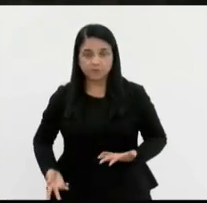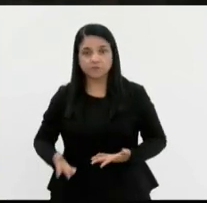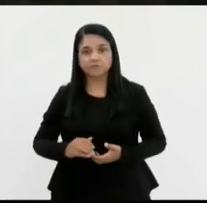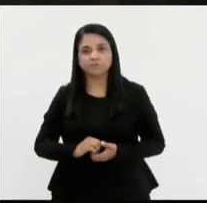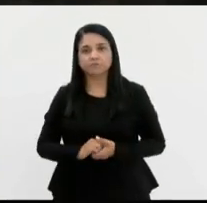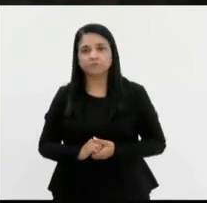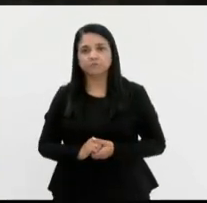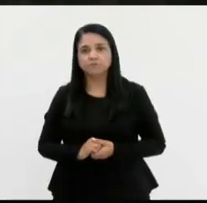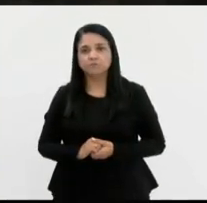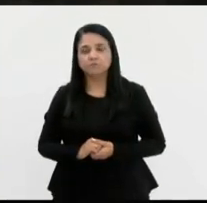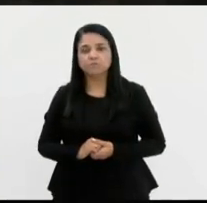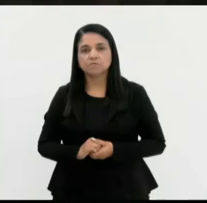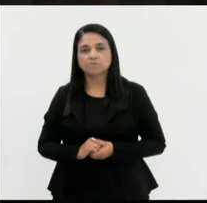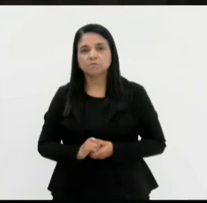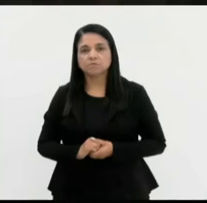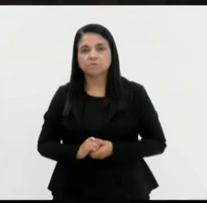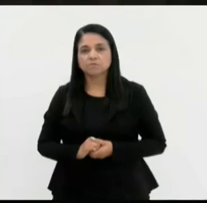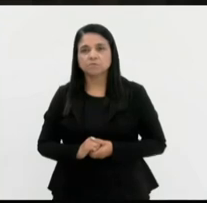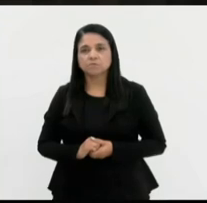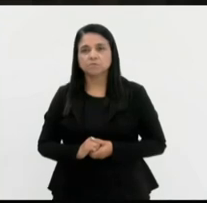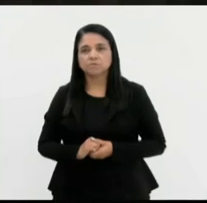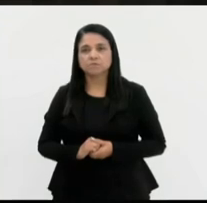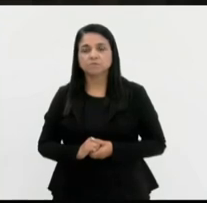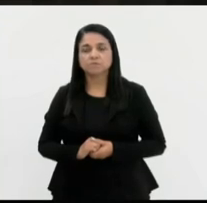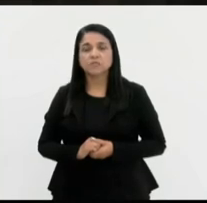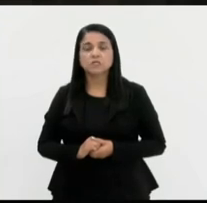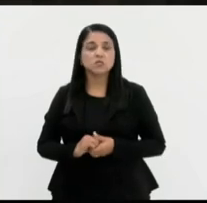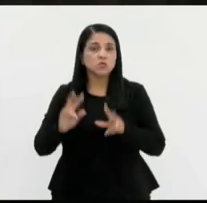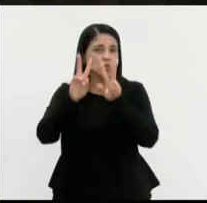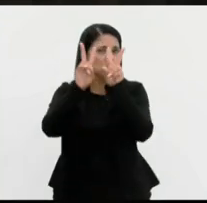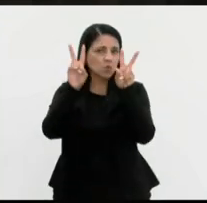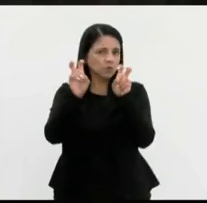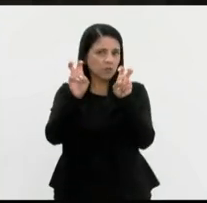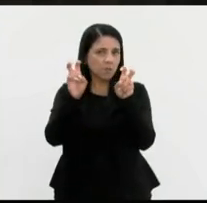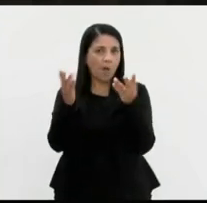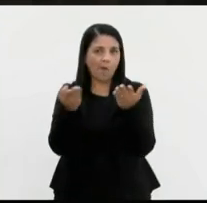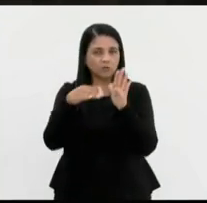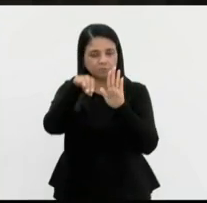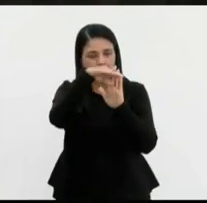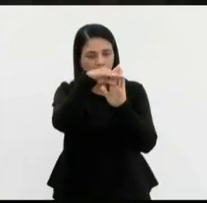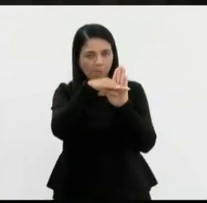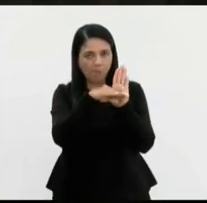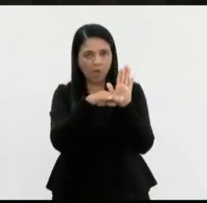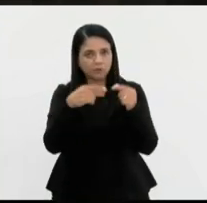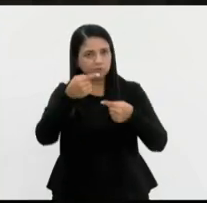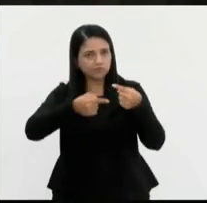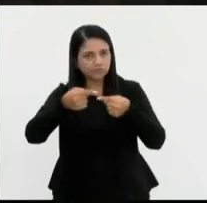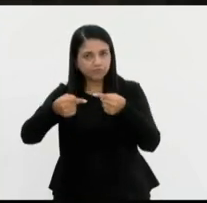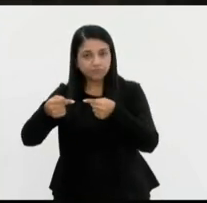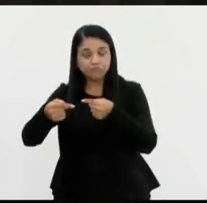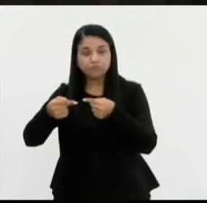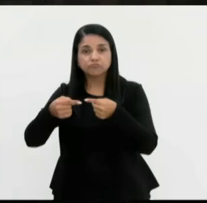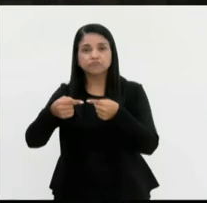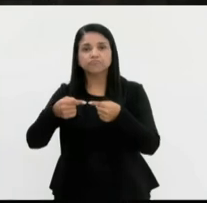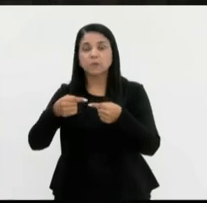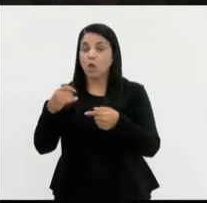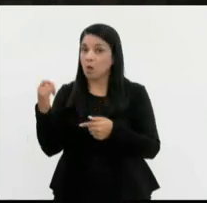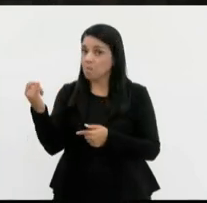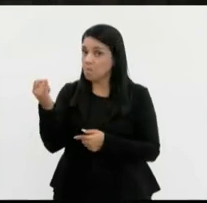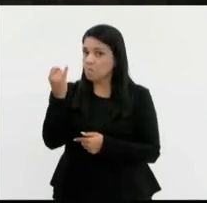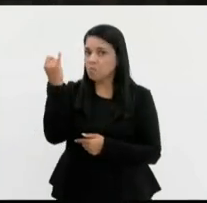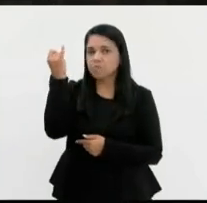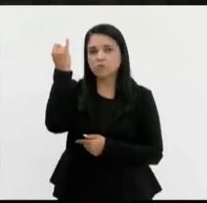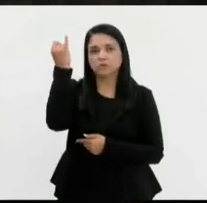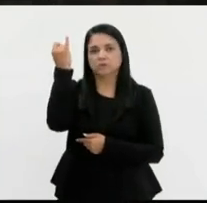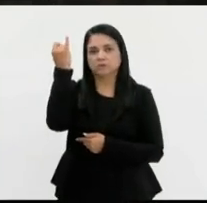eh eu tô trazendo esse tema aqui à pauta porque eu tô achando que é essencial